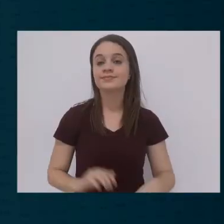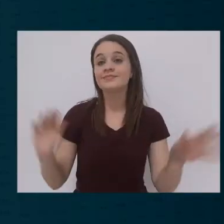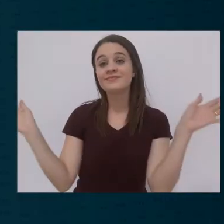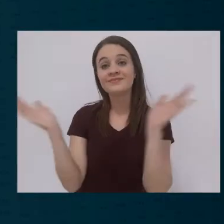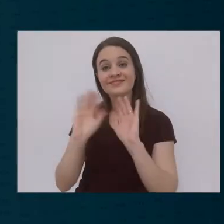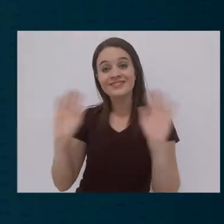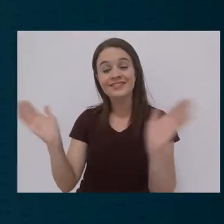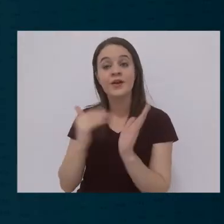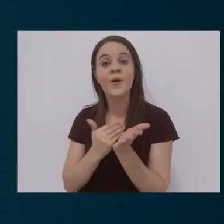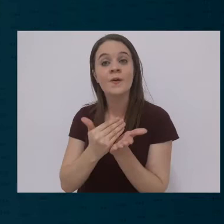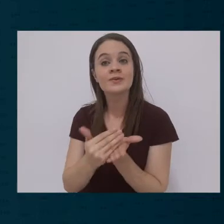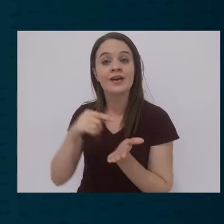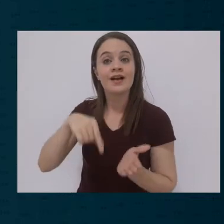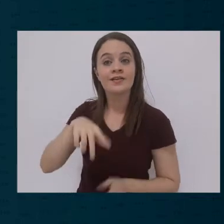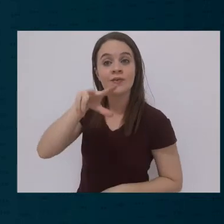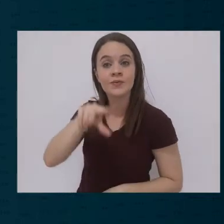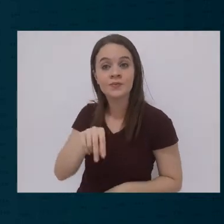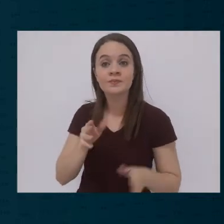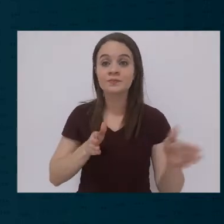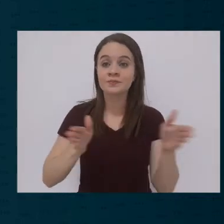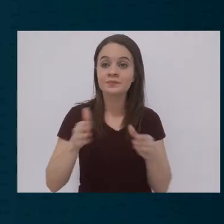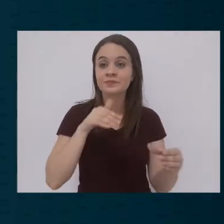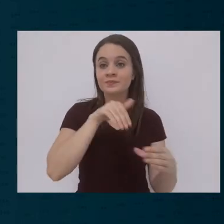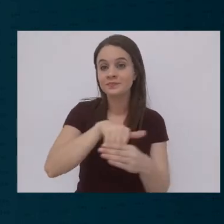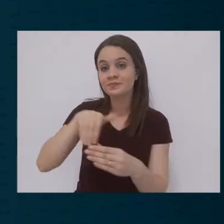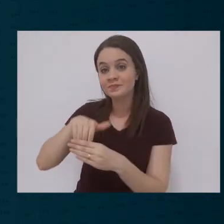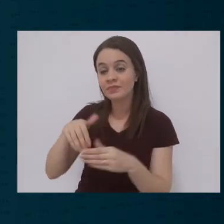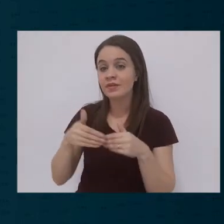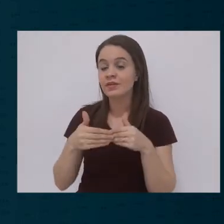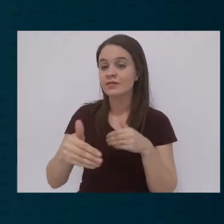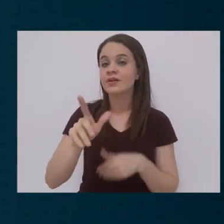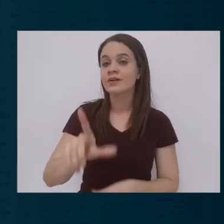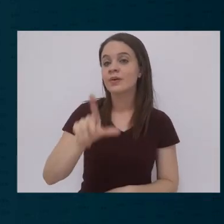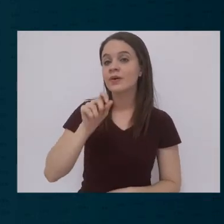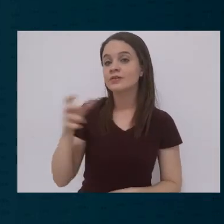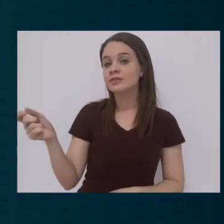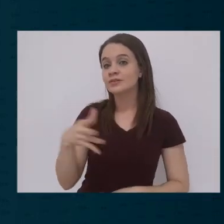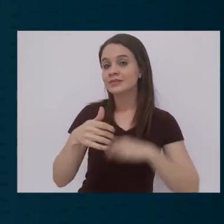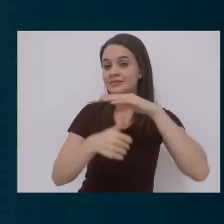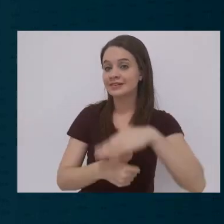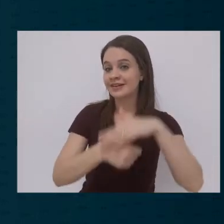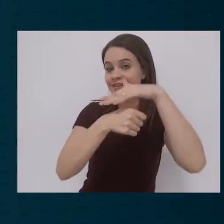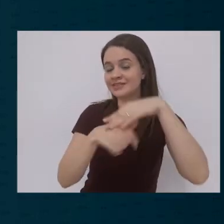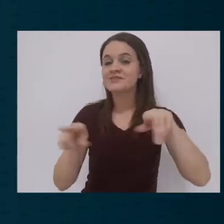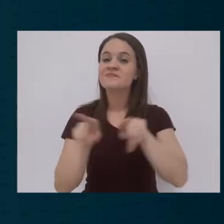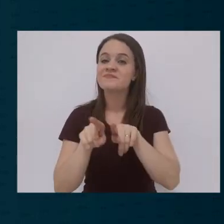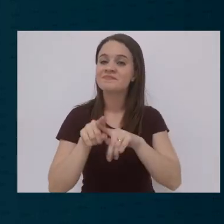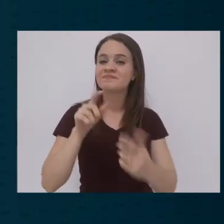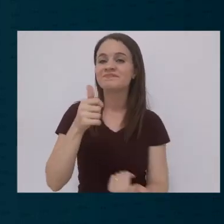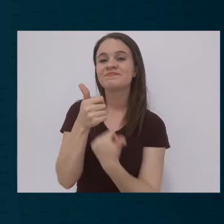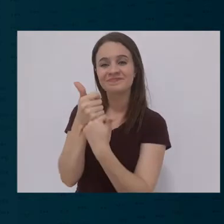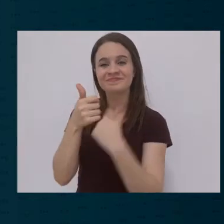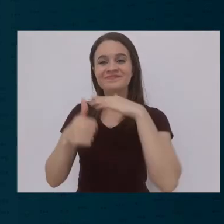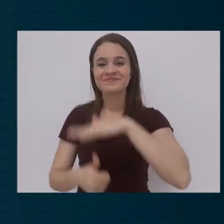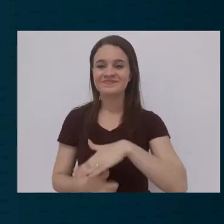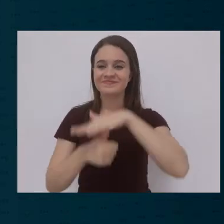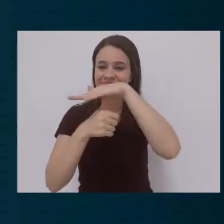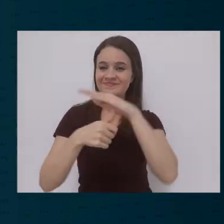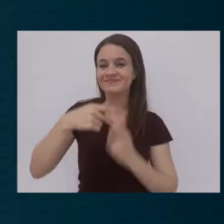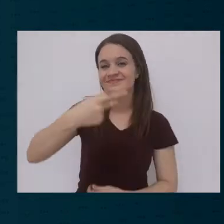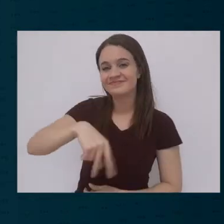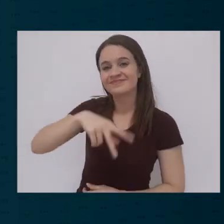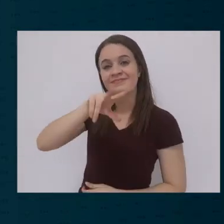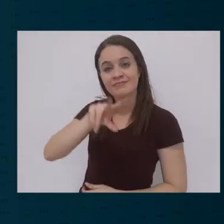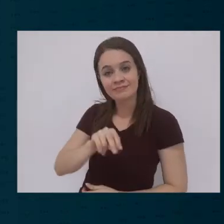Olá, a UFAM está realizando uma consulta à comunidade universitária para a escolha dos representantes da reitoria